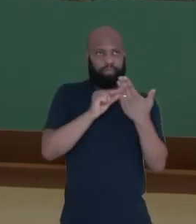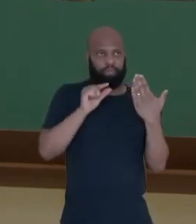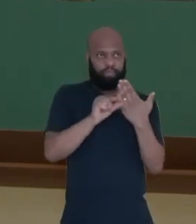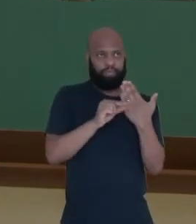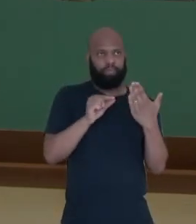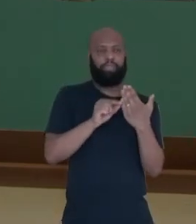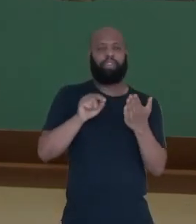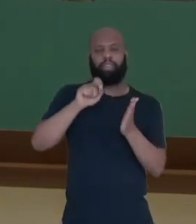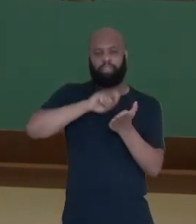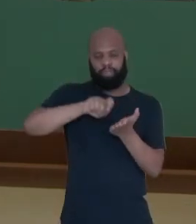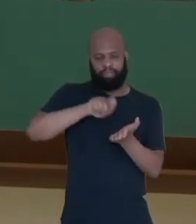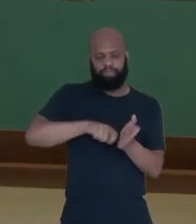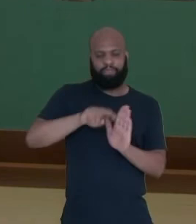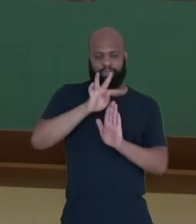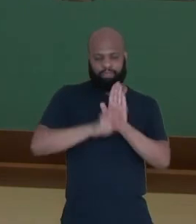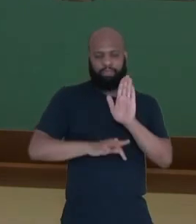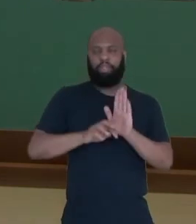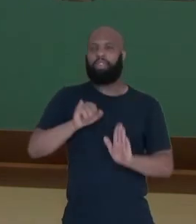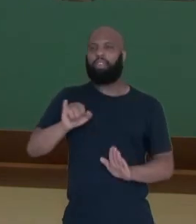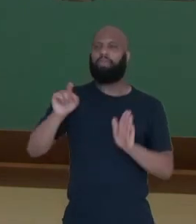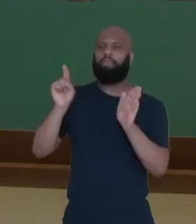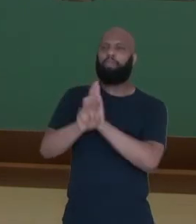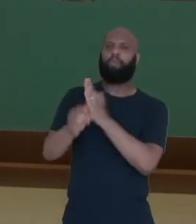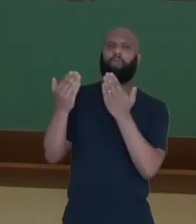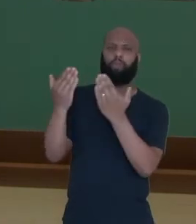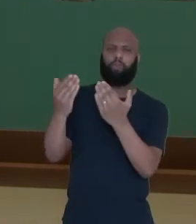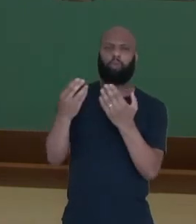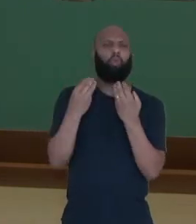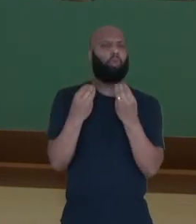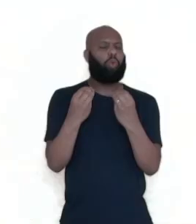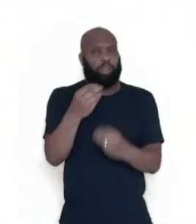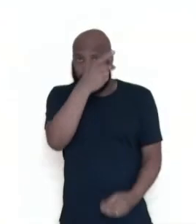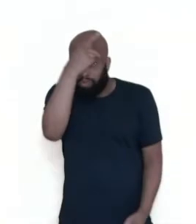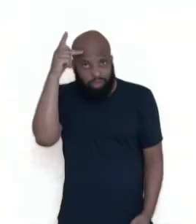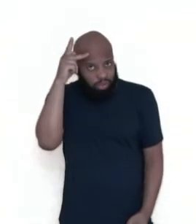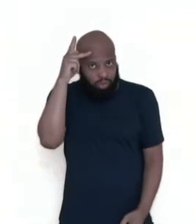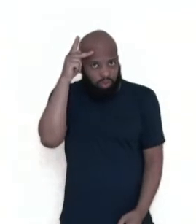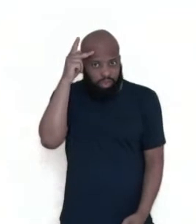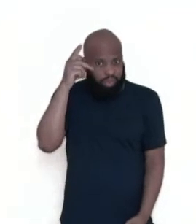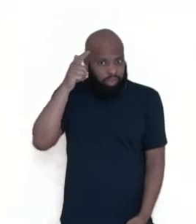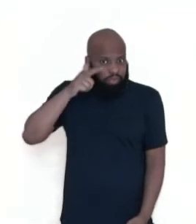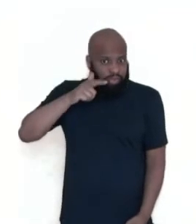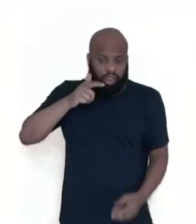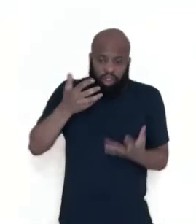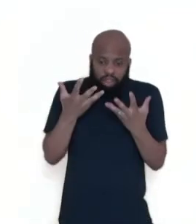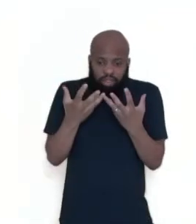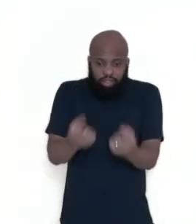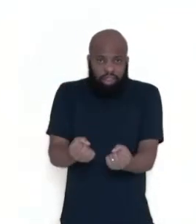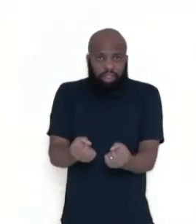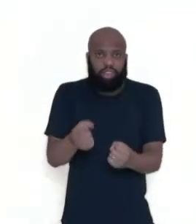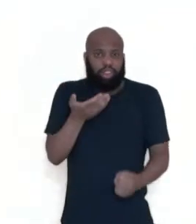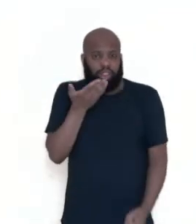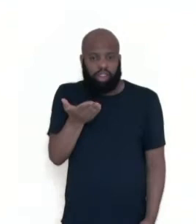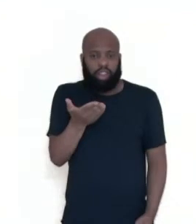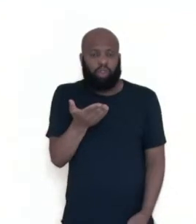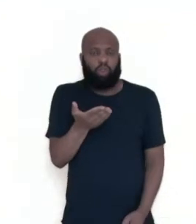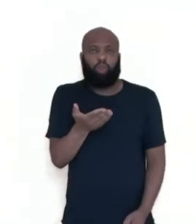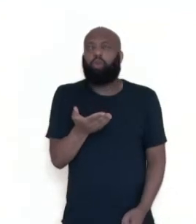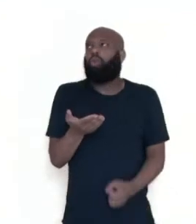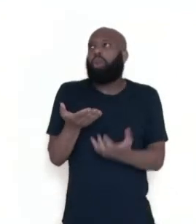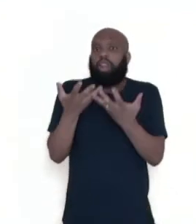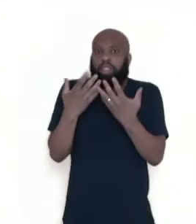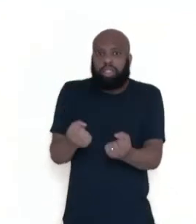Arendt vai fazer quando se pergunta: como as pessoas podem consentir com a negação de sua própria